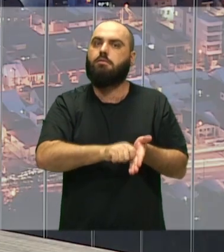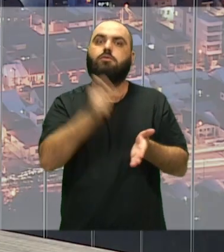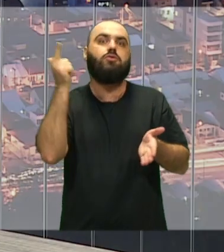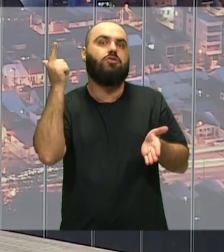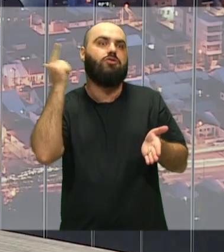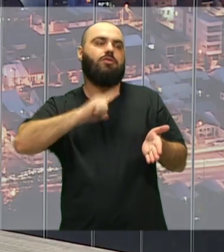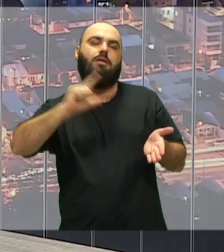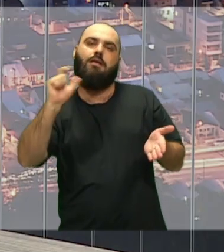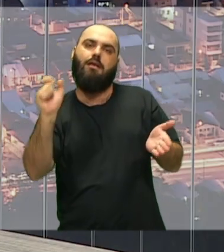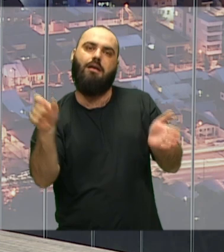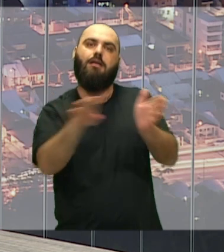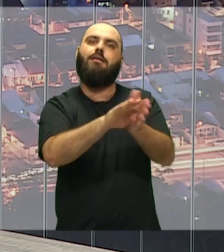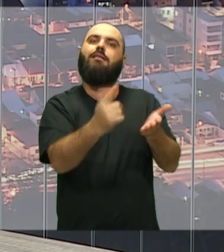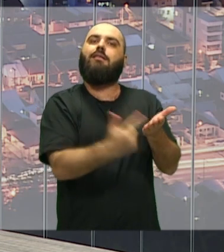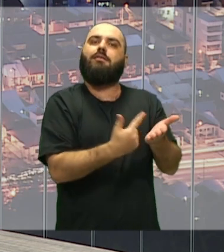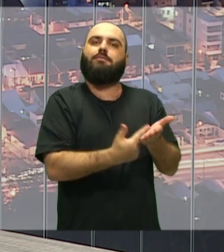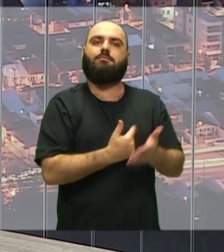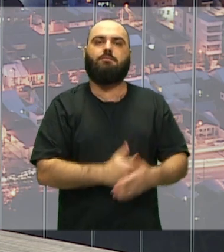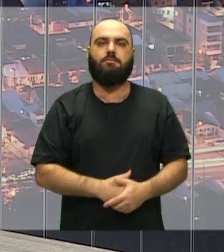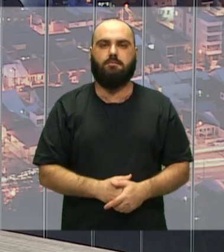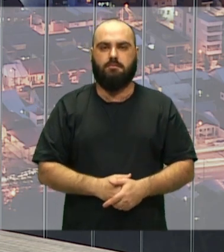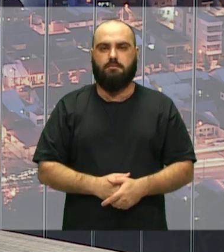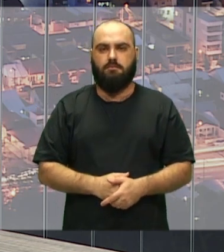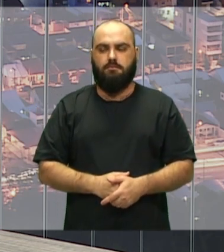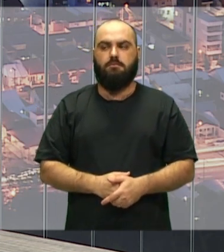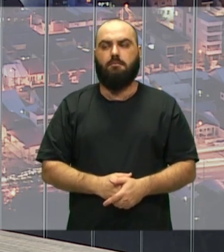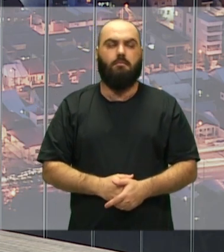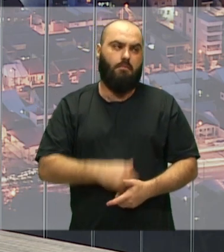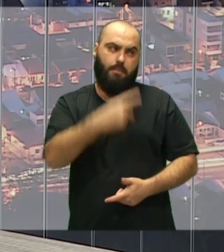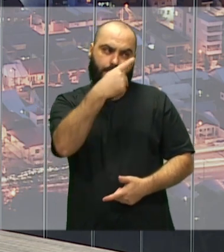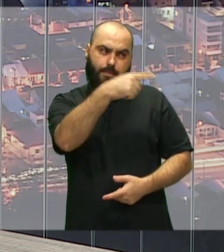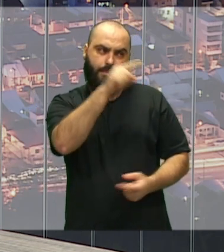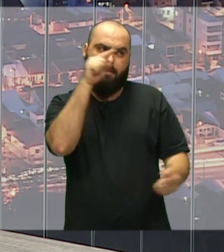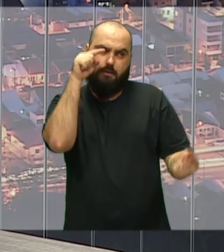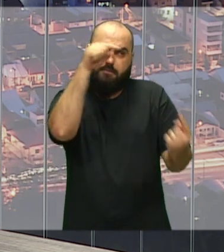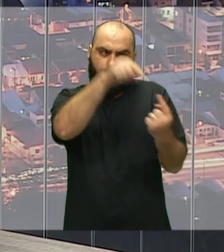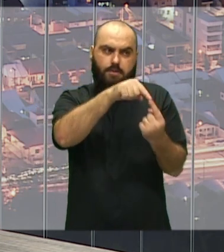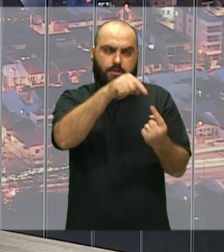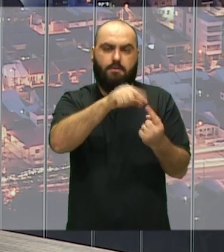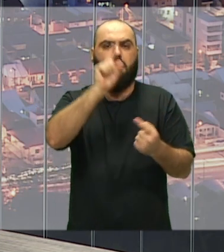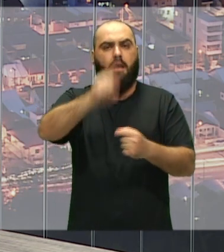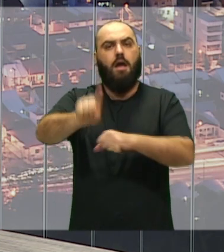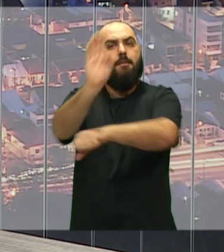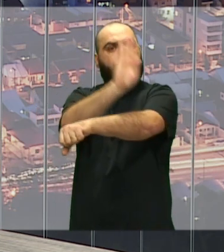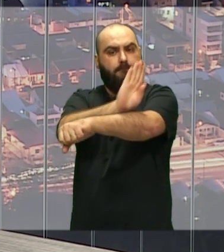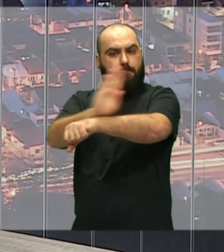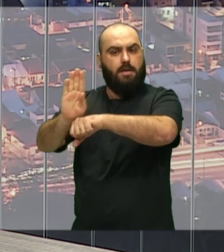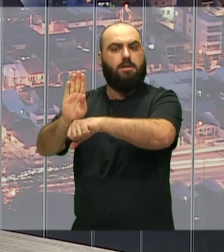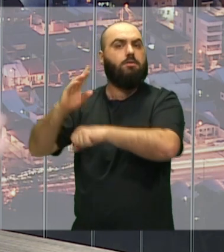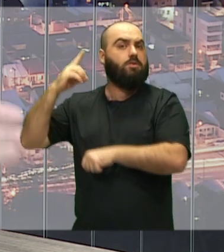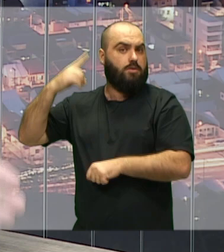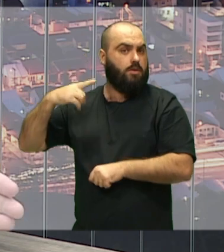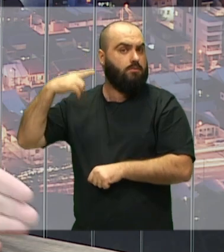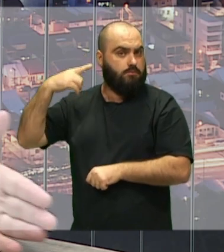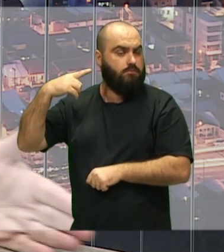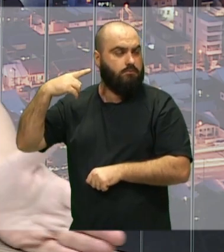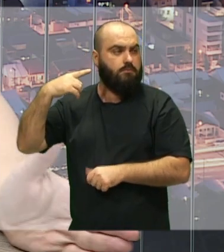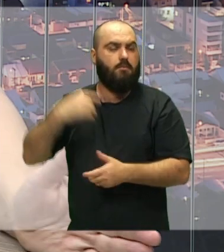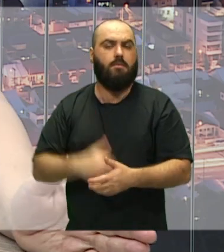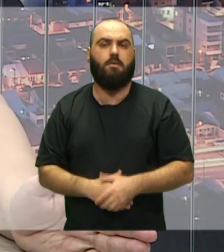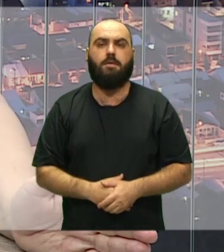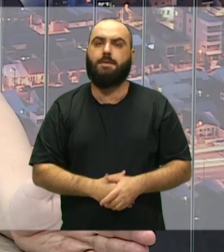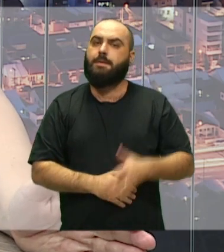teu público-alvo, é claro, são os estudantes de direito, são os bacharéis em direito também, né? Que pretendem